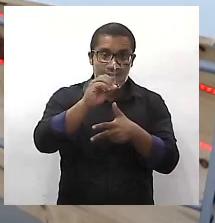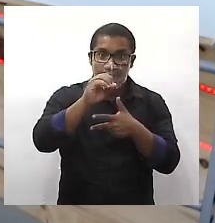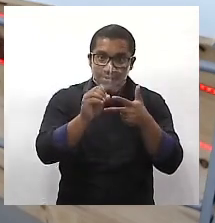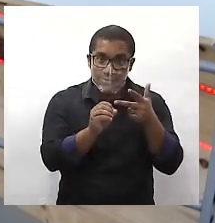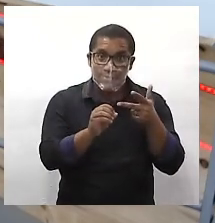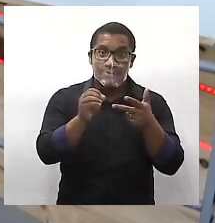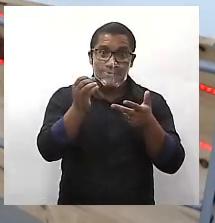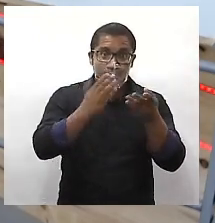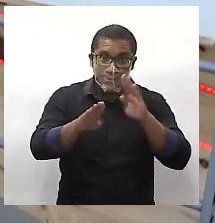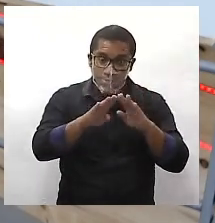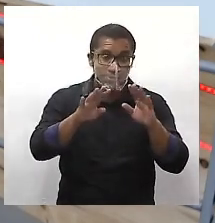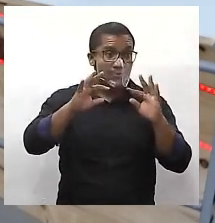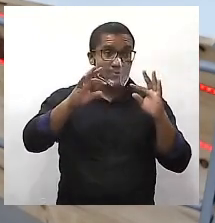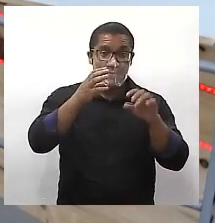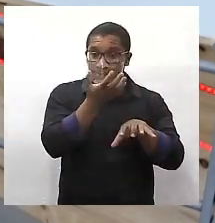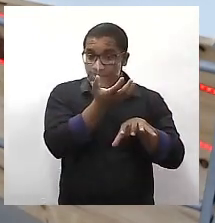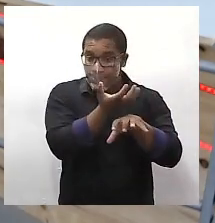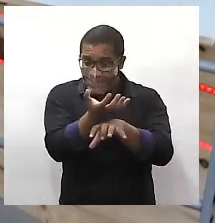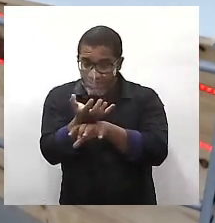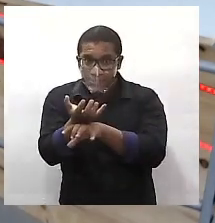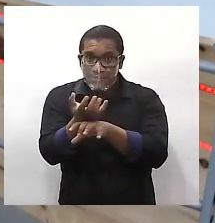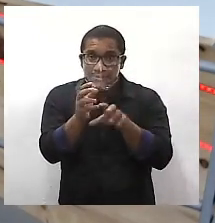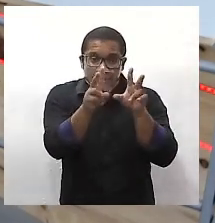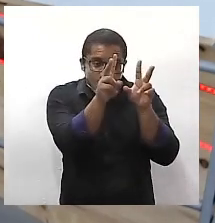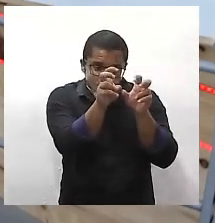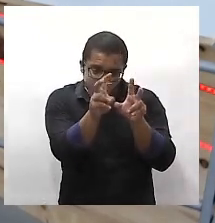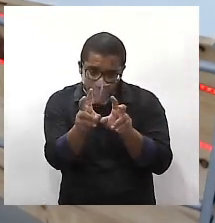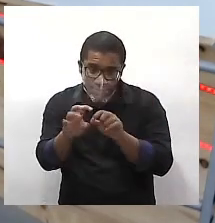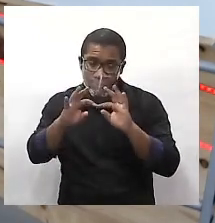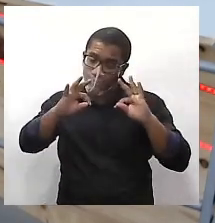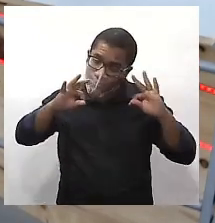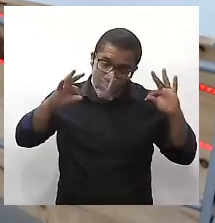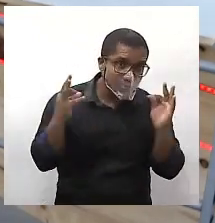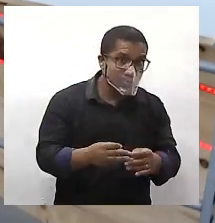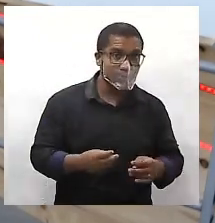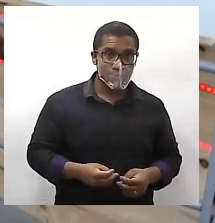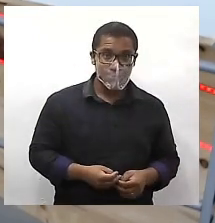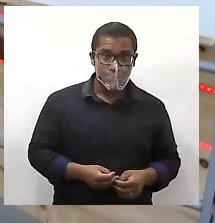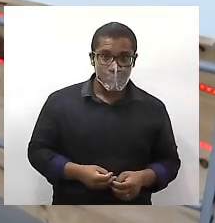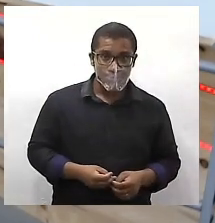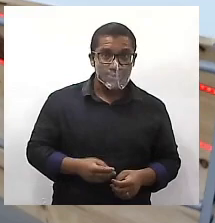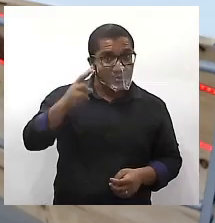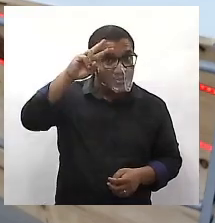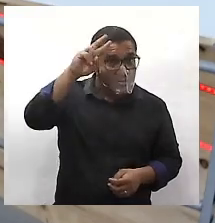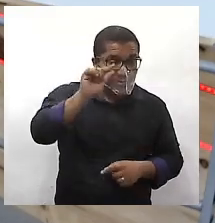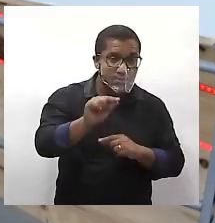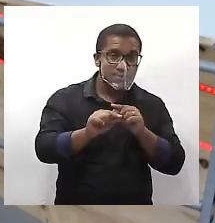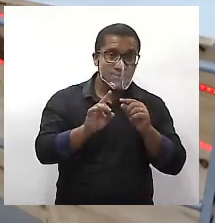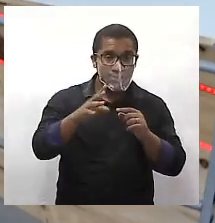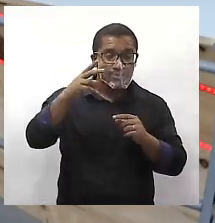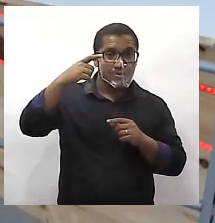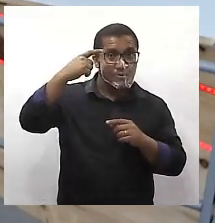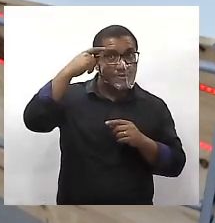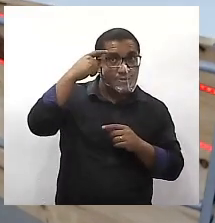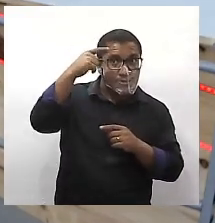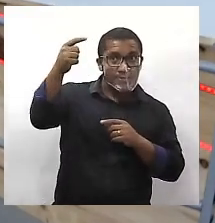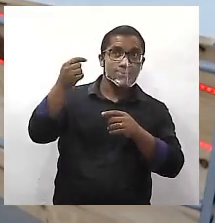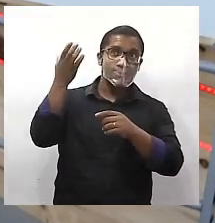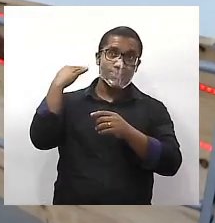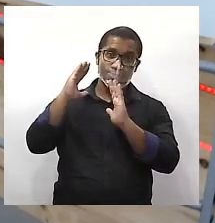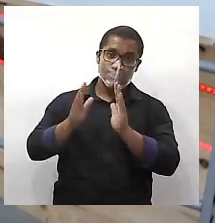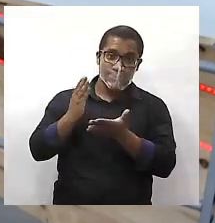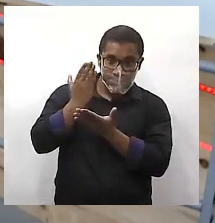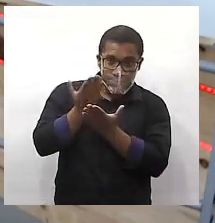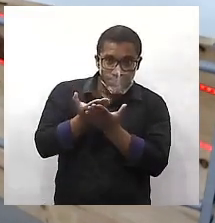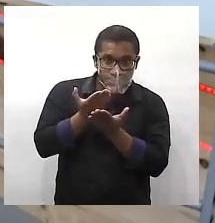tudo. Lembrem que o terceiro ano é aquele ano de revisão. É aquele ano que você vai ter que dar conta de